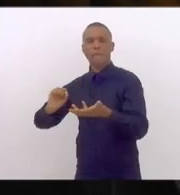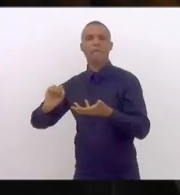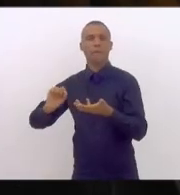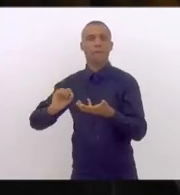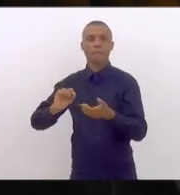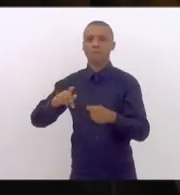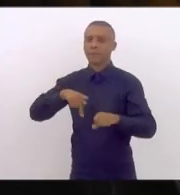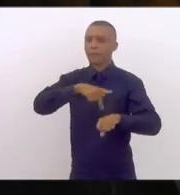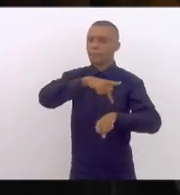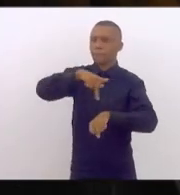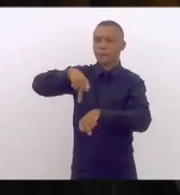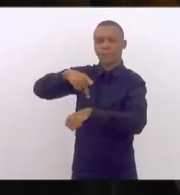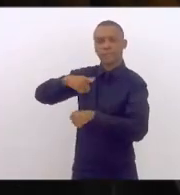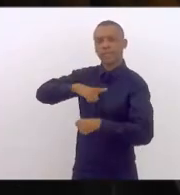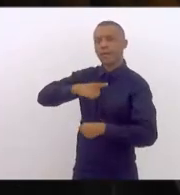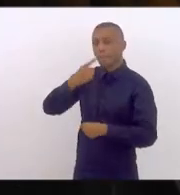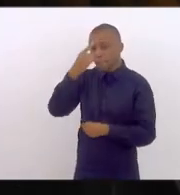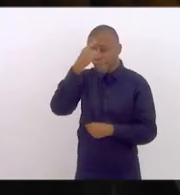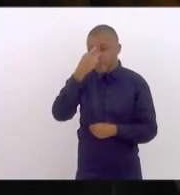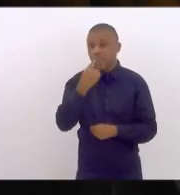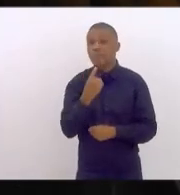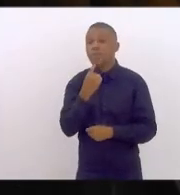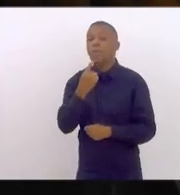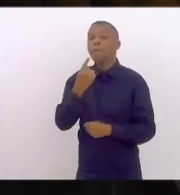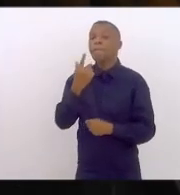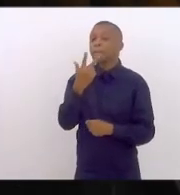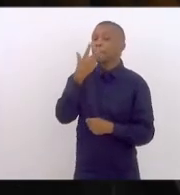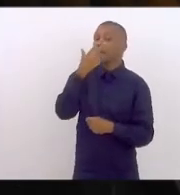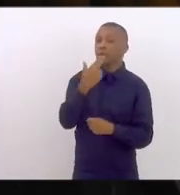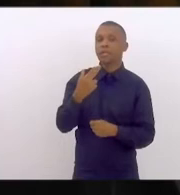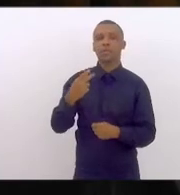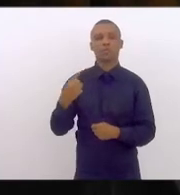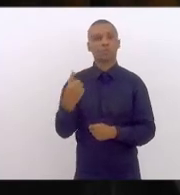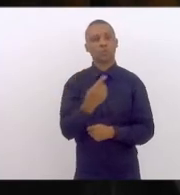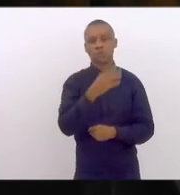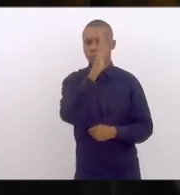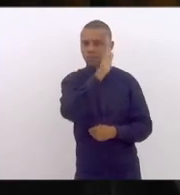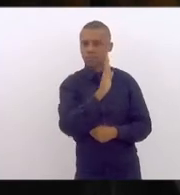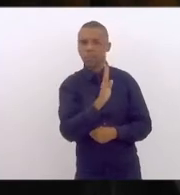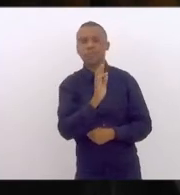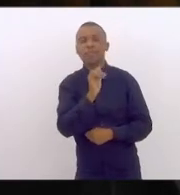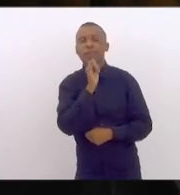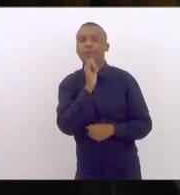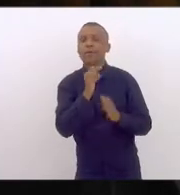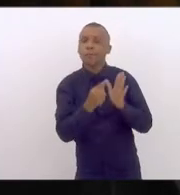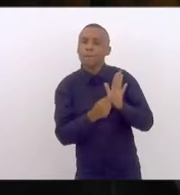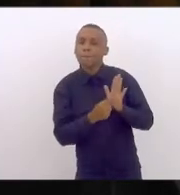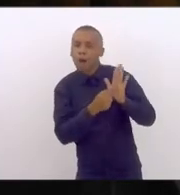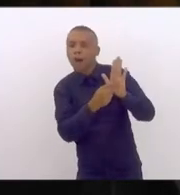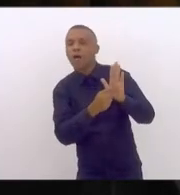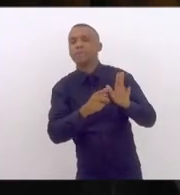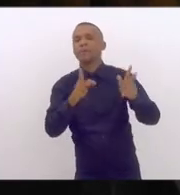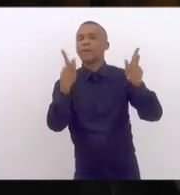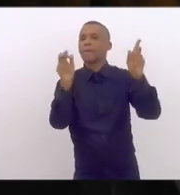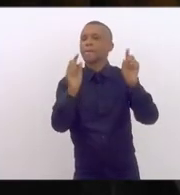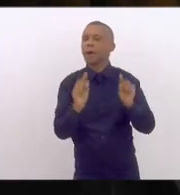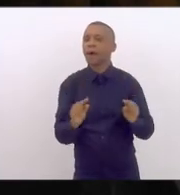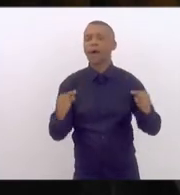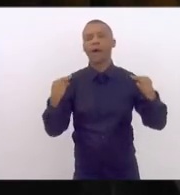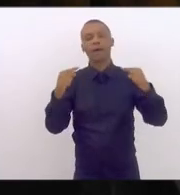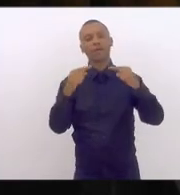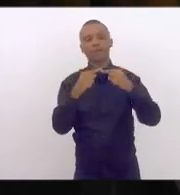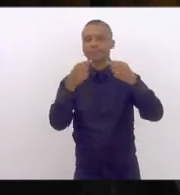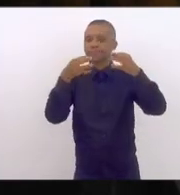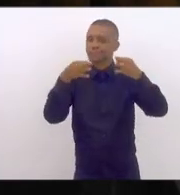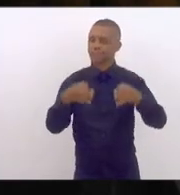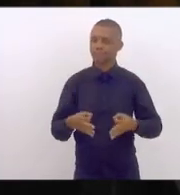um perfil parecido com o nosso exemplo de paz de harmonia que nós